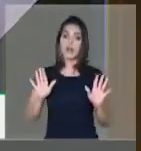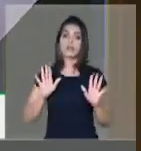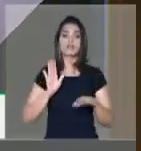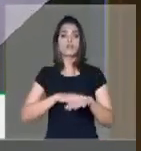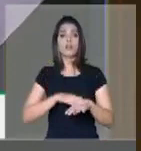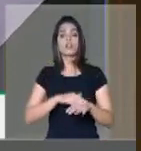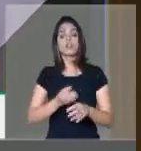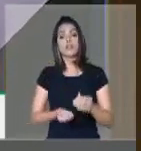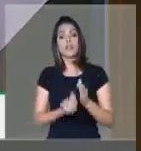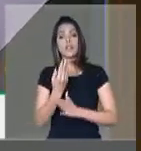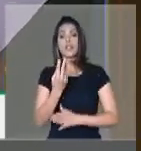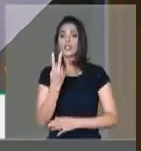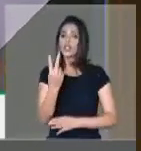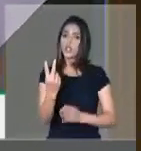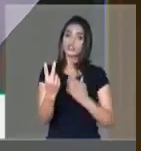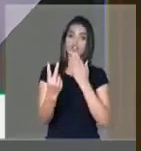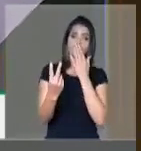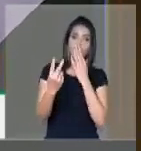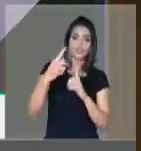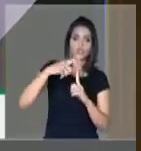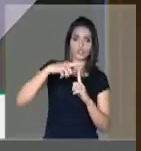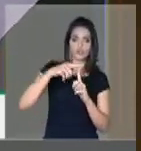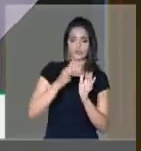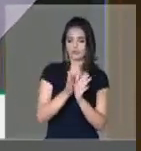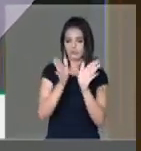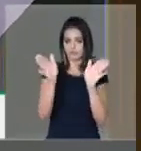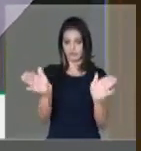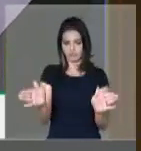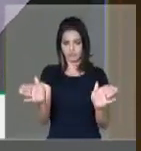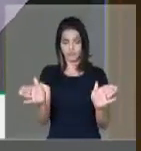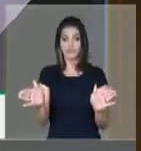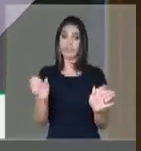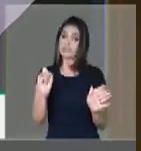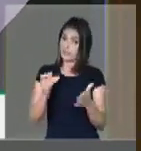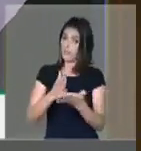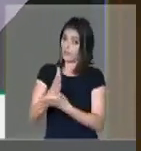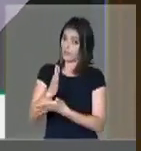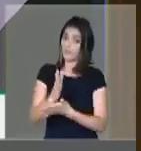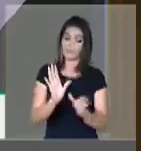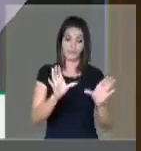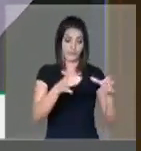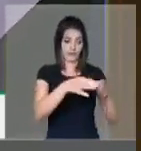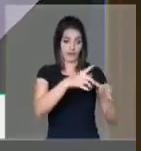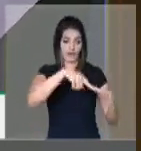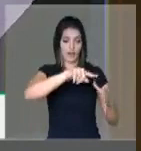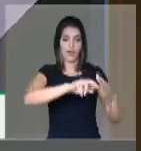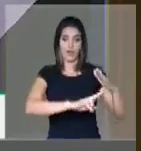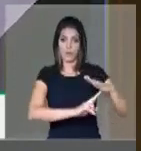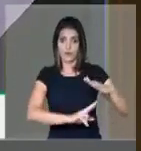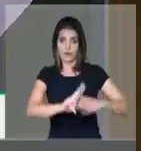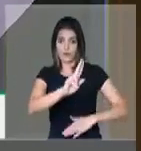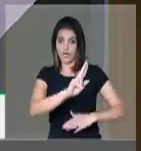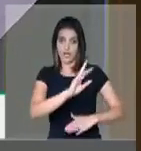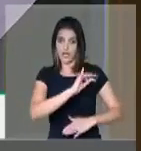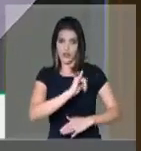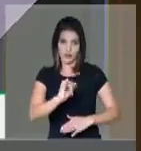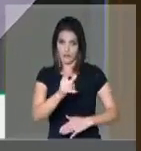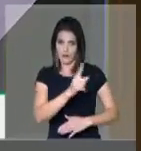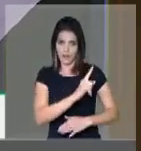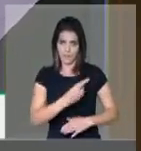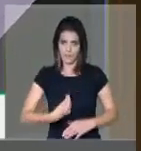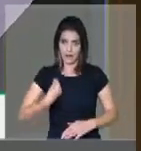instituições, caso seja aprovado. Primeira, as que não aderirem